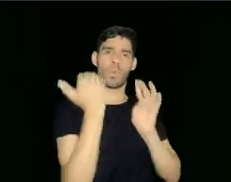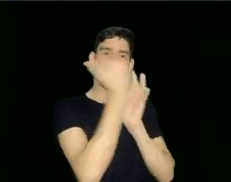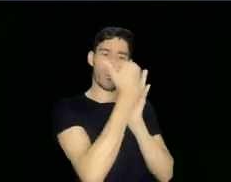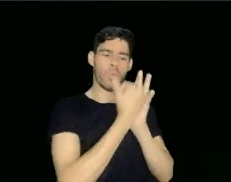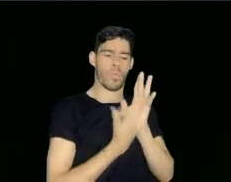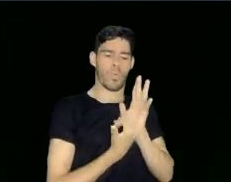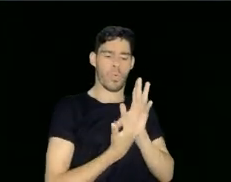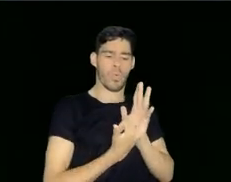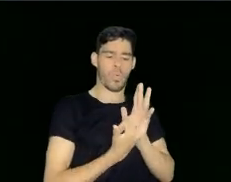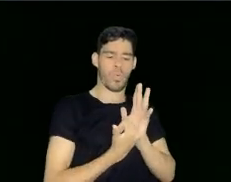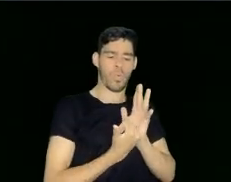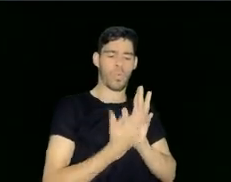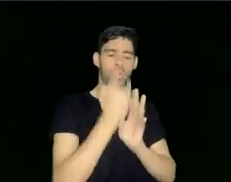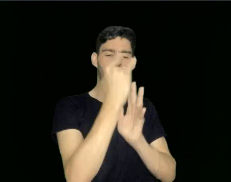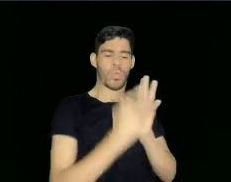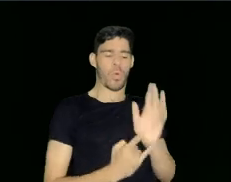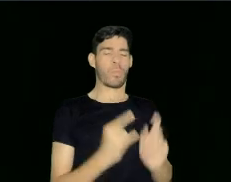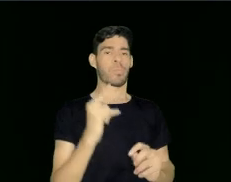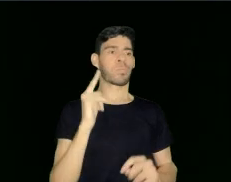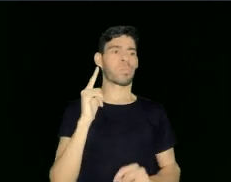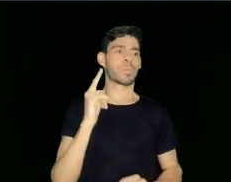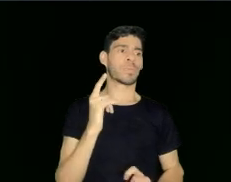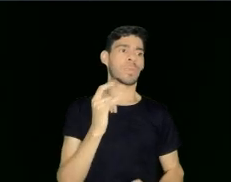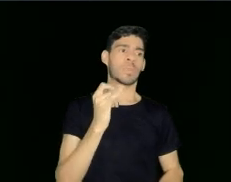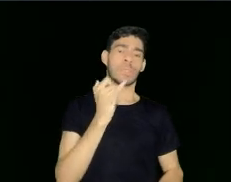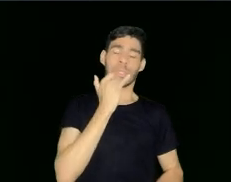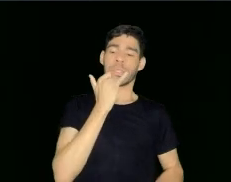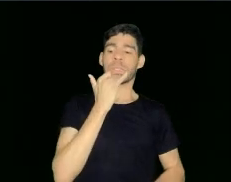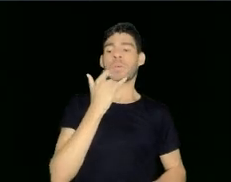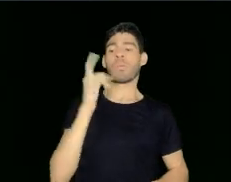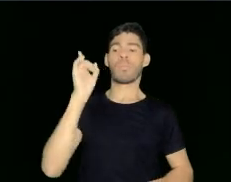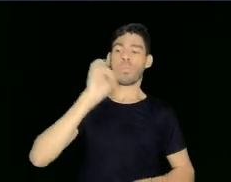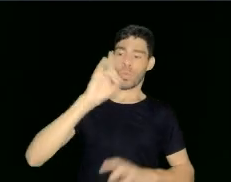colaborar para isso. O protocolo adicional da Convenção